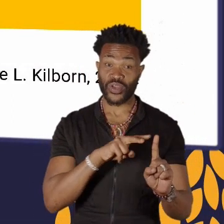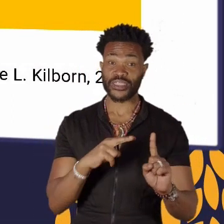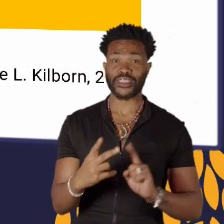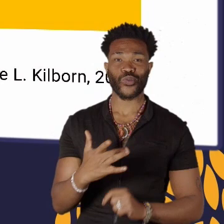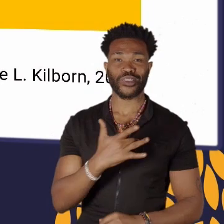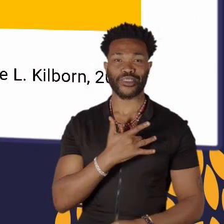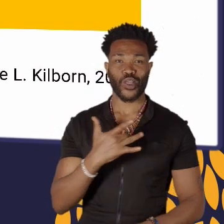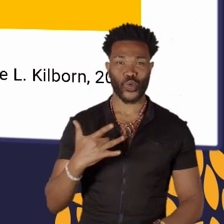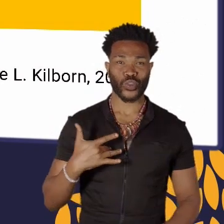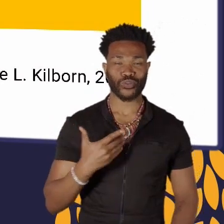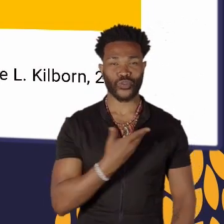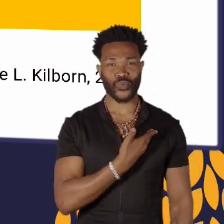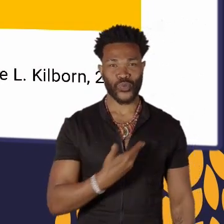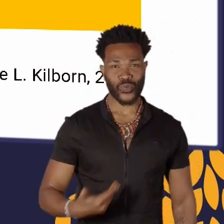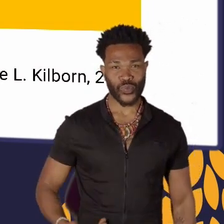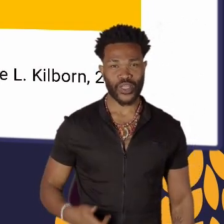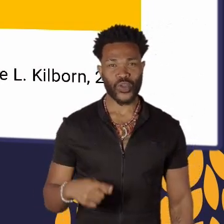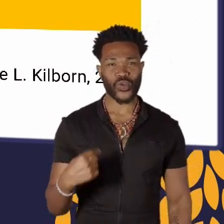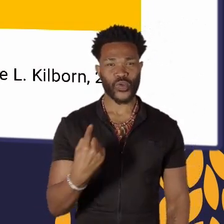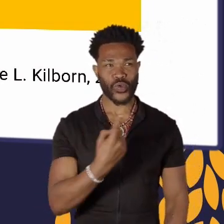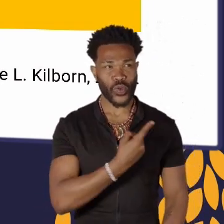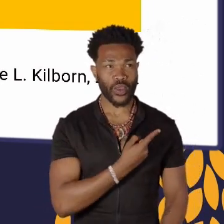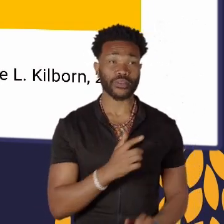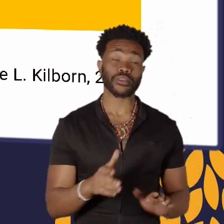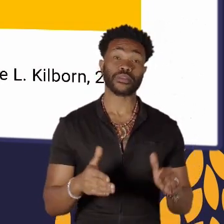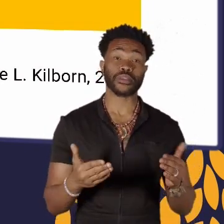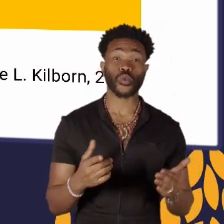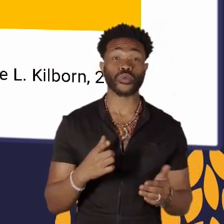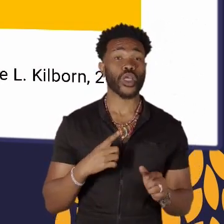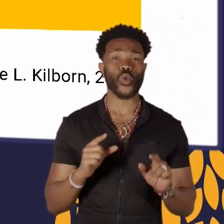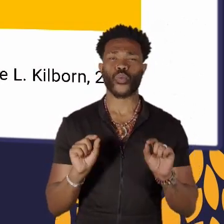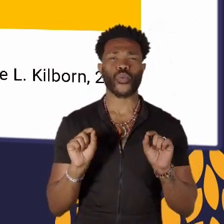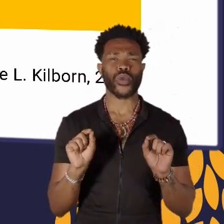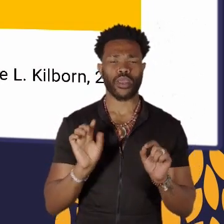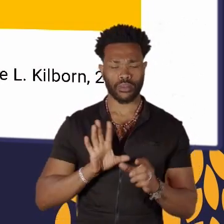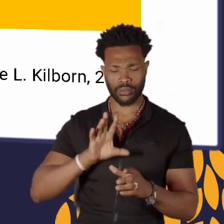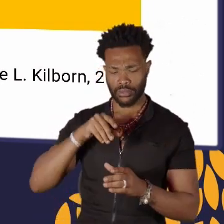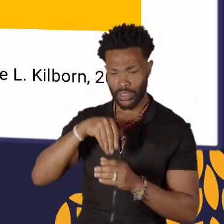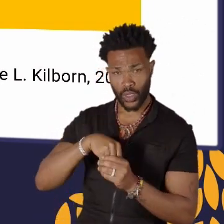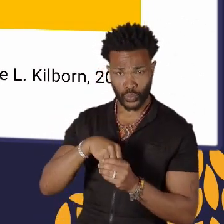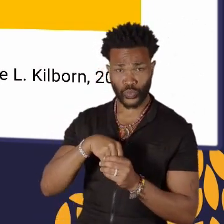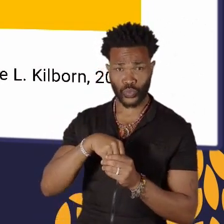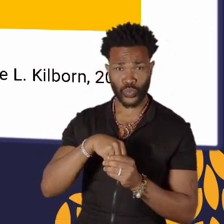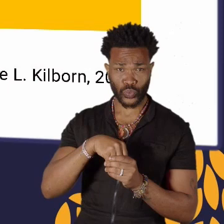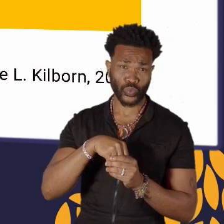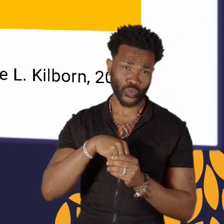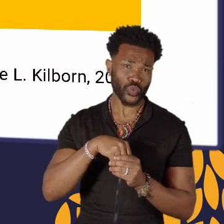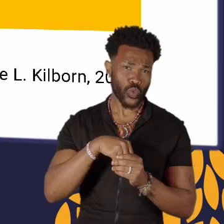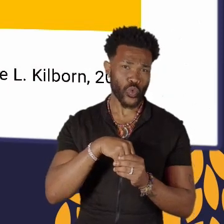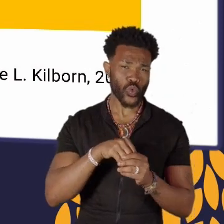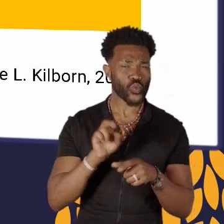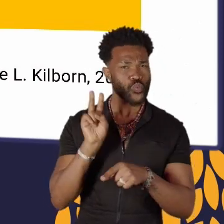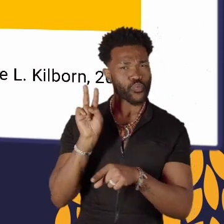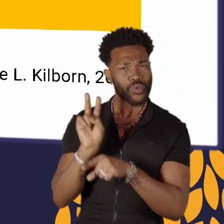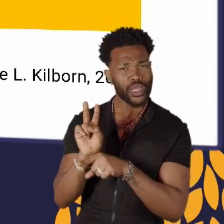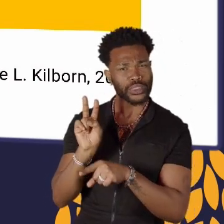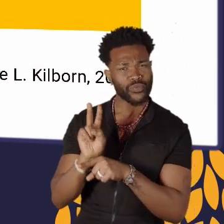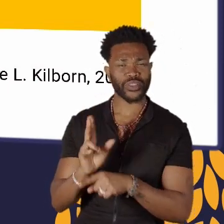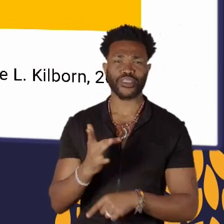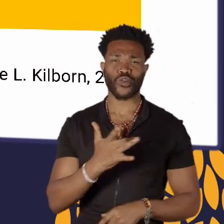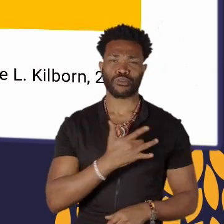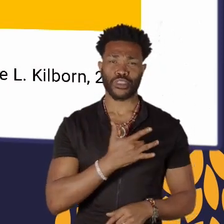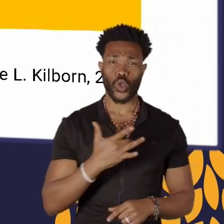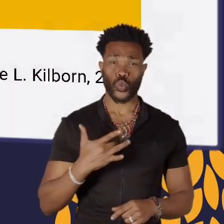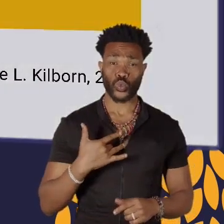saúde pública, ou seja, para que a gente, então, tenha ali, enfim, a preservação da saúde